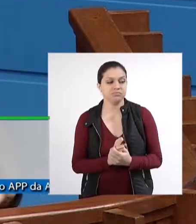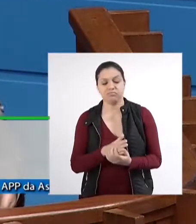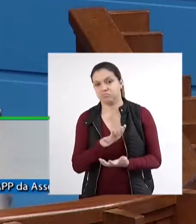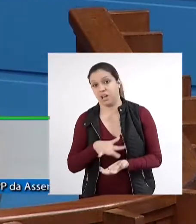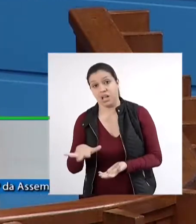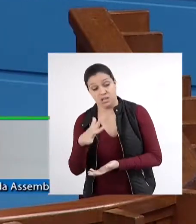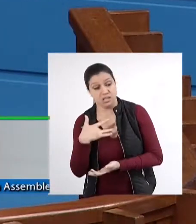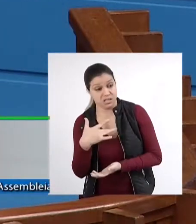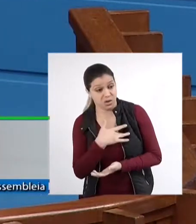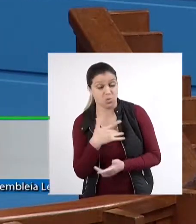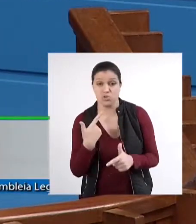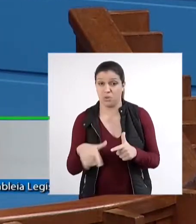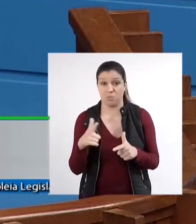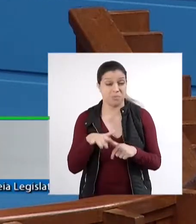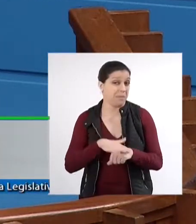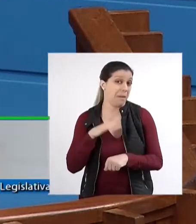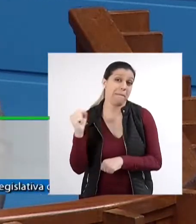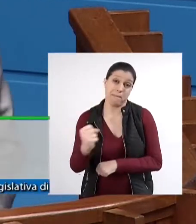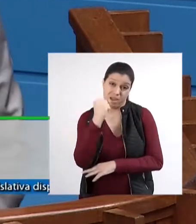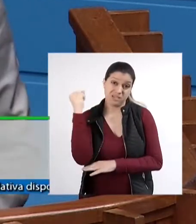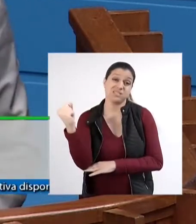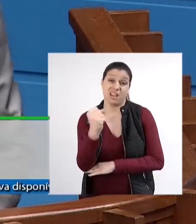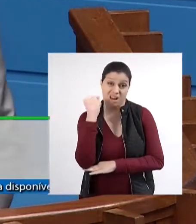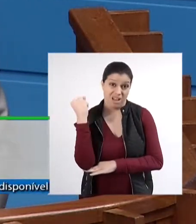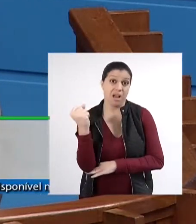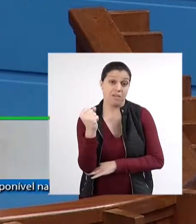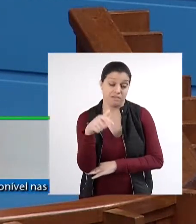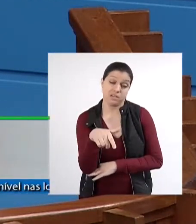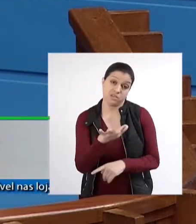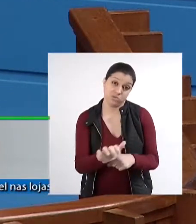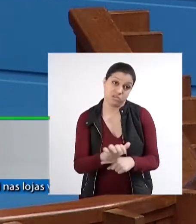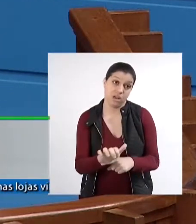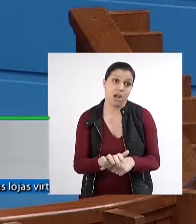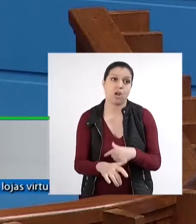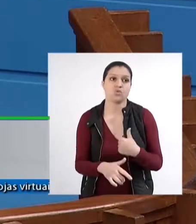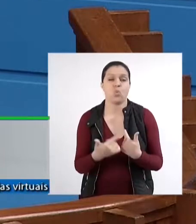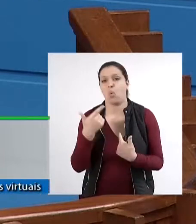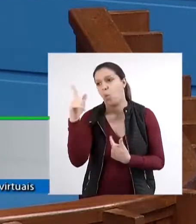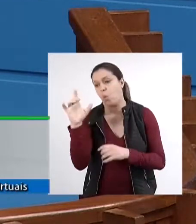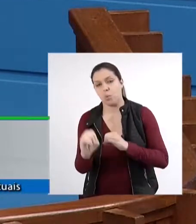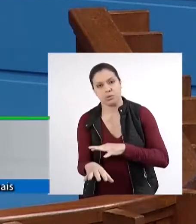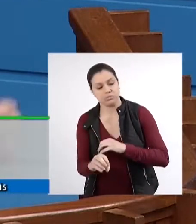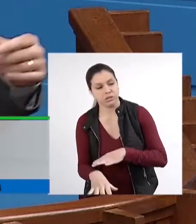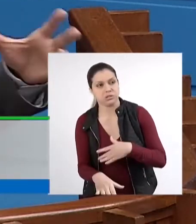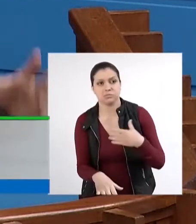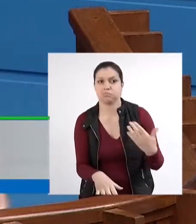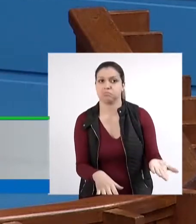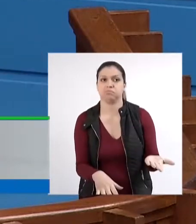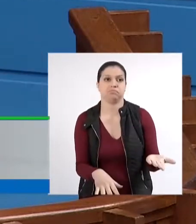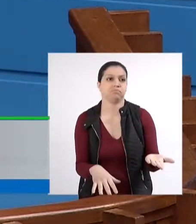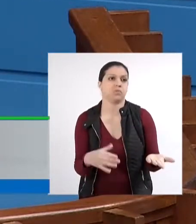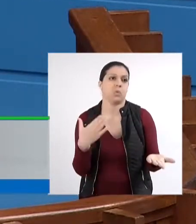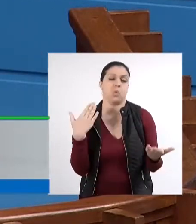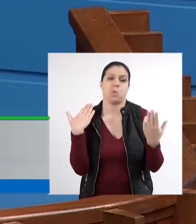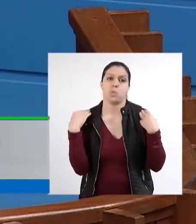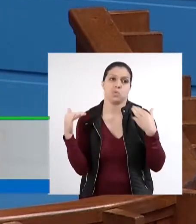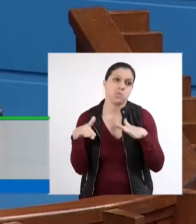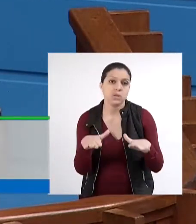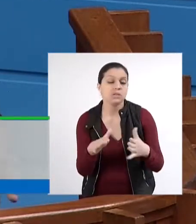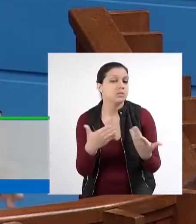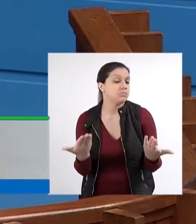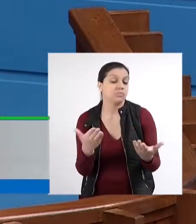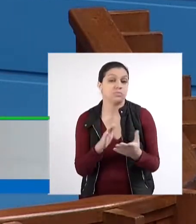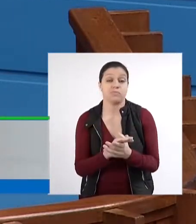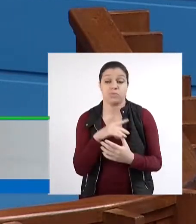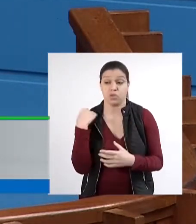saúde, que é um problema muito grave que nós estamos passando, seja na área da educação, na área do turismo.